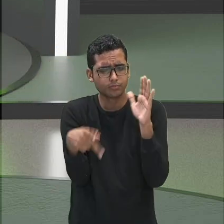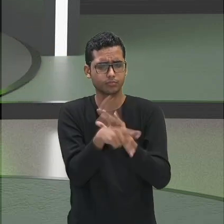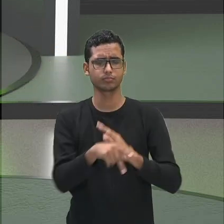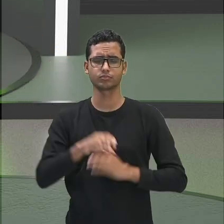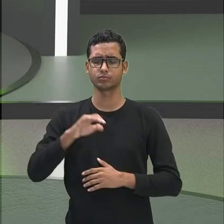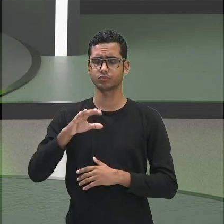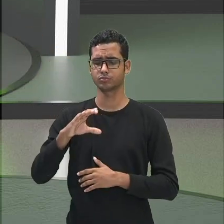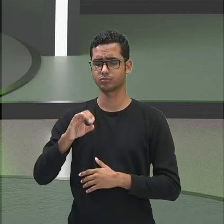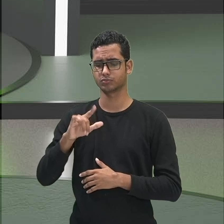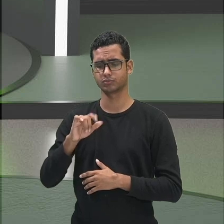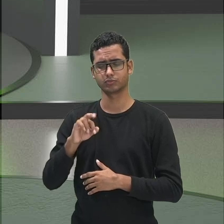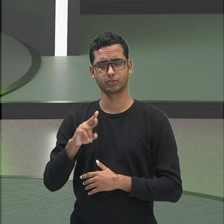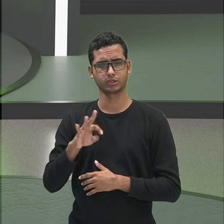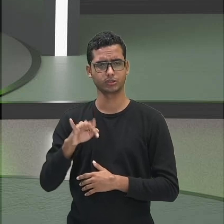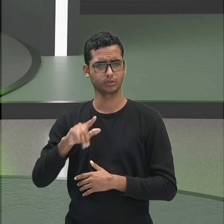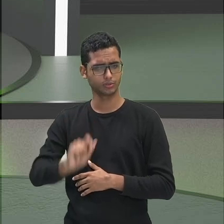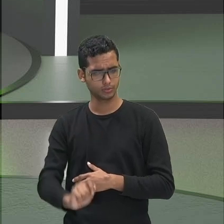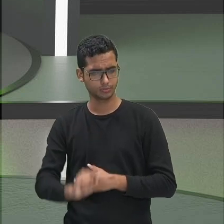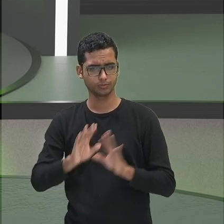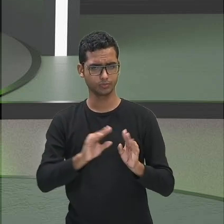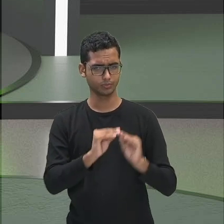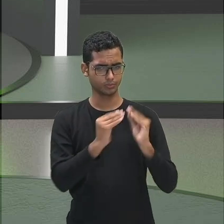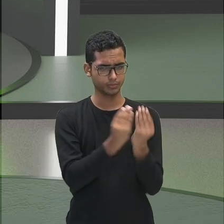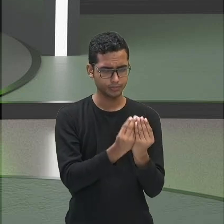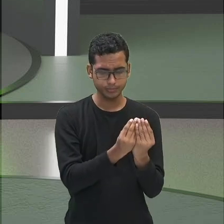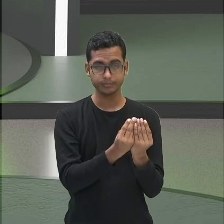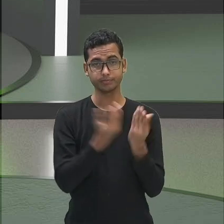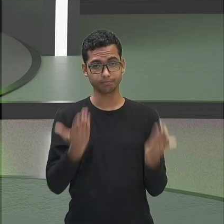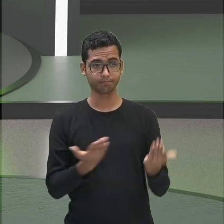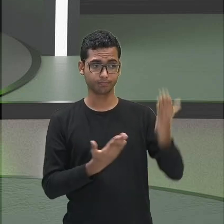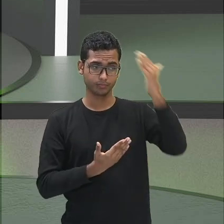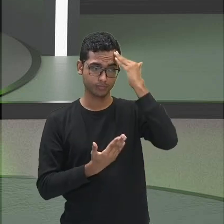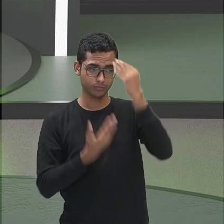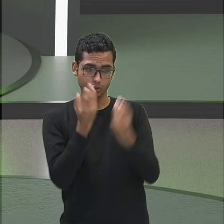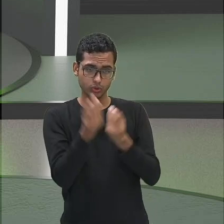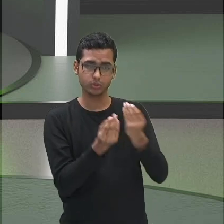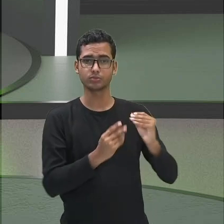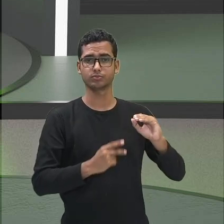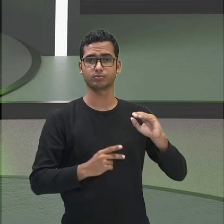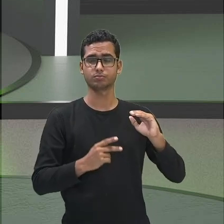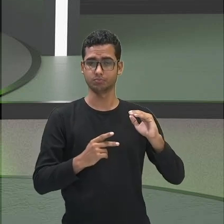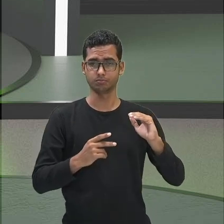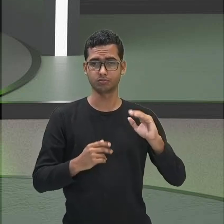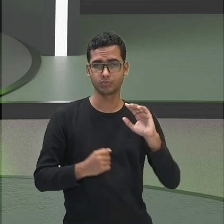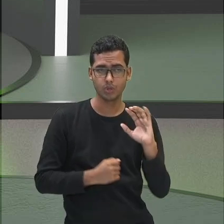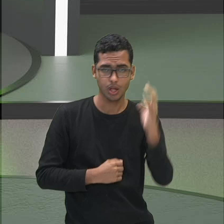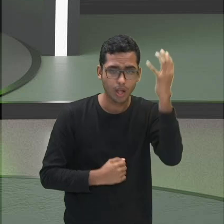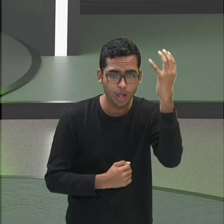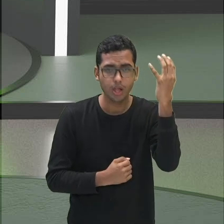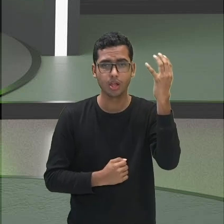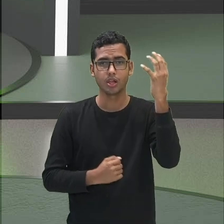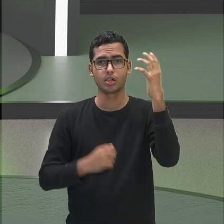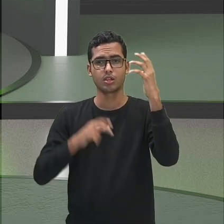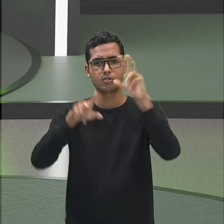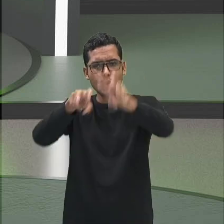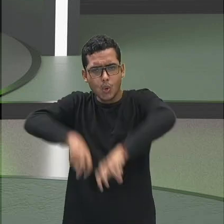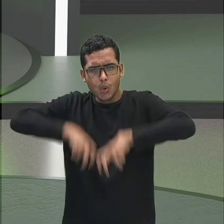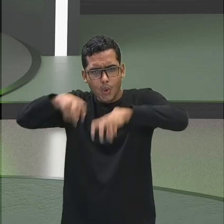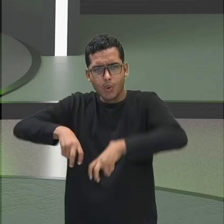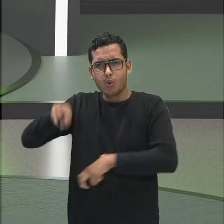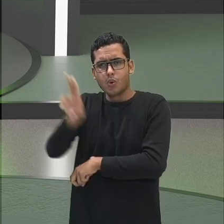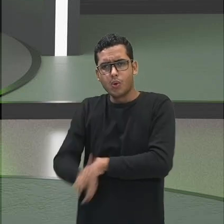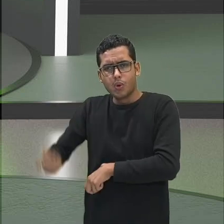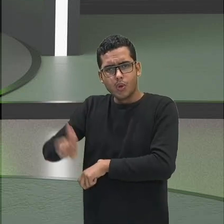clorofila. Saber, né, que isso acontece faz com que a agricultura utilize o quê?